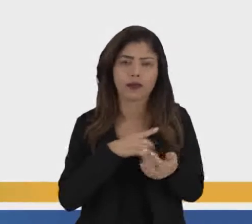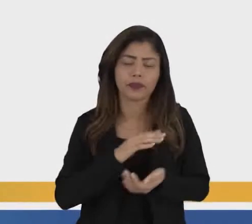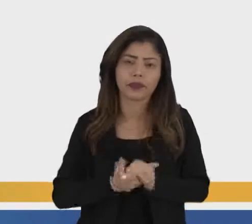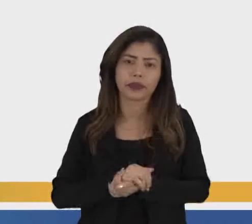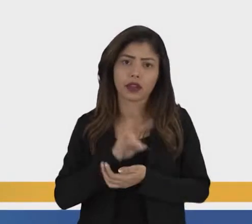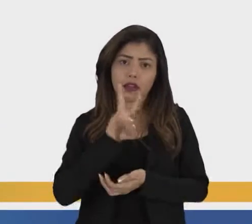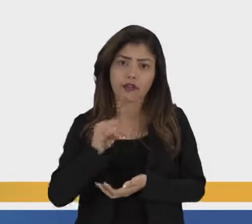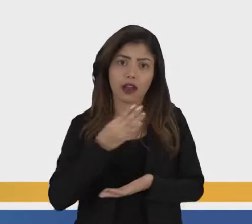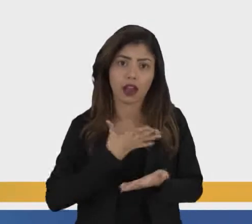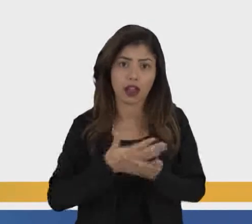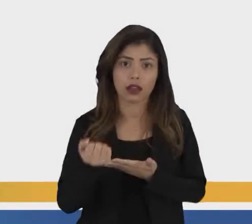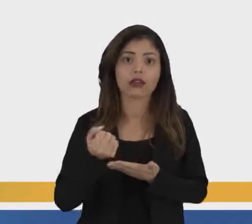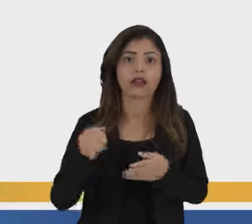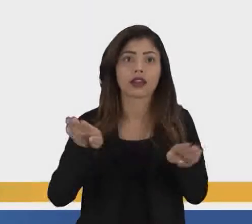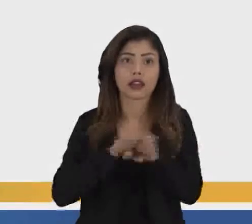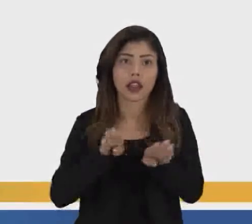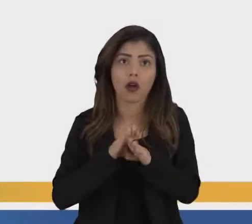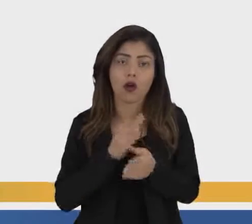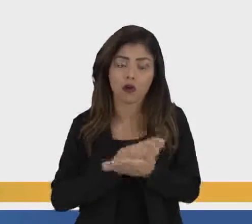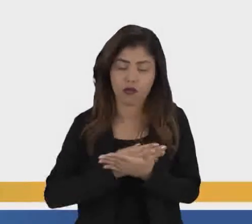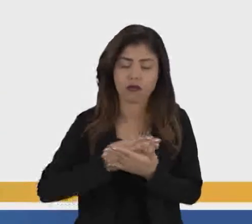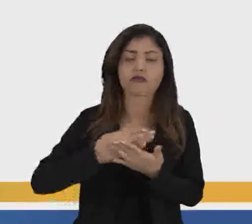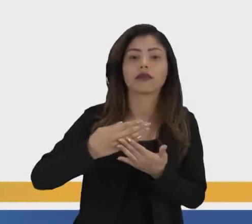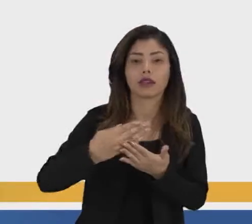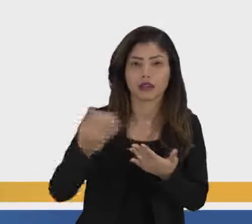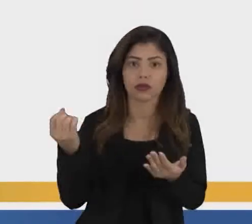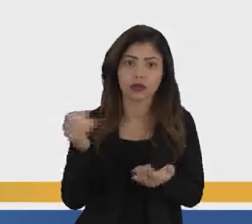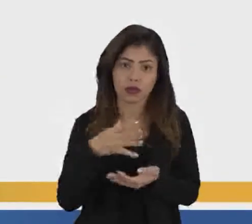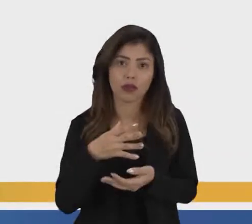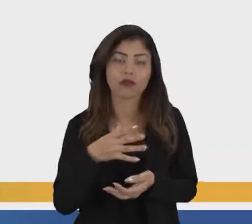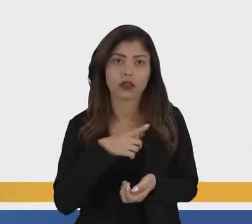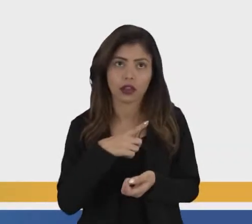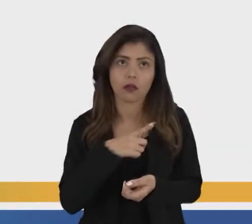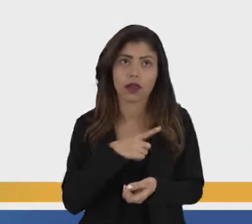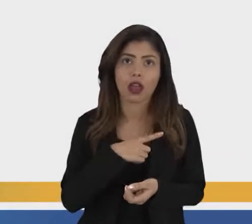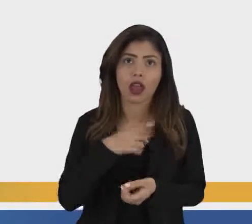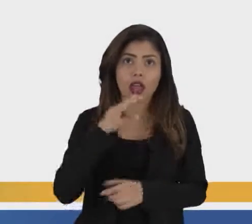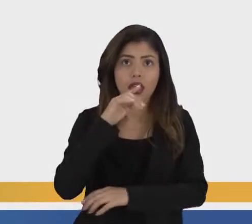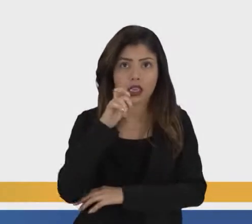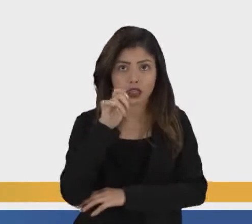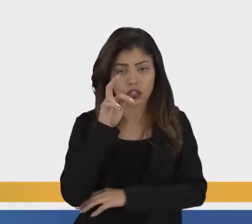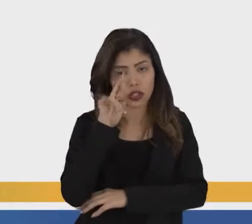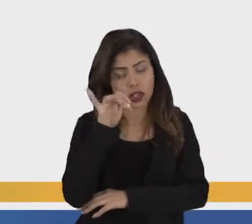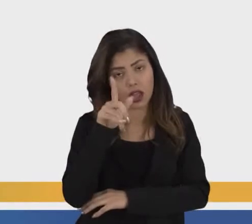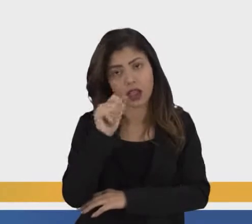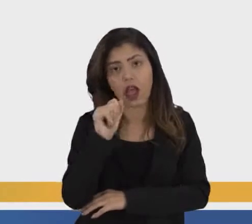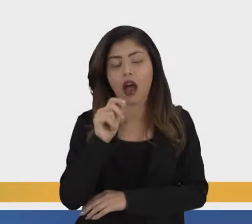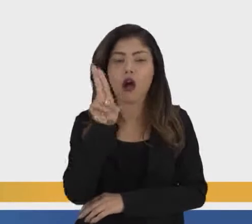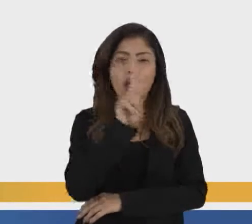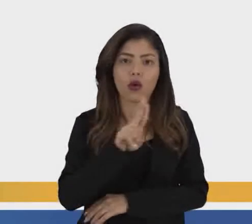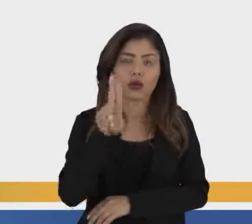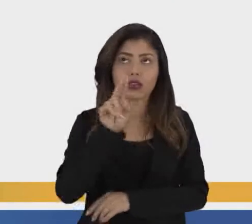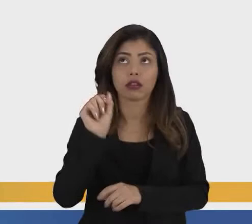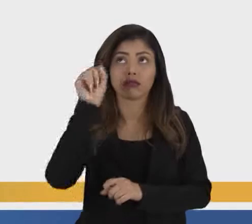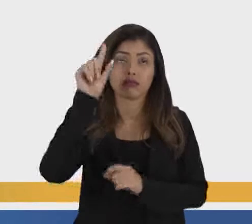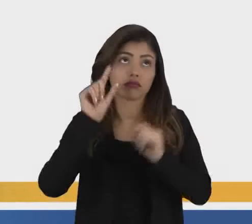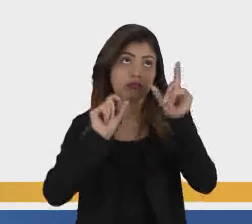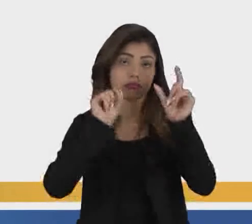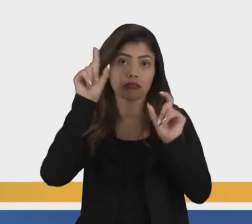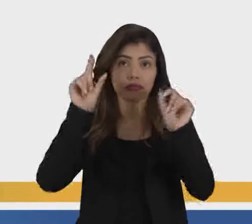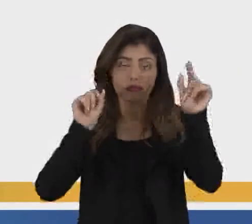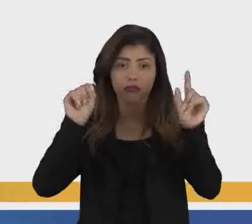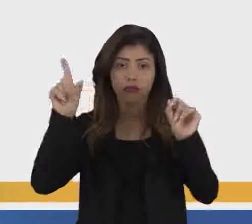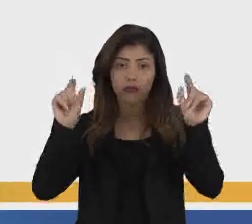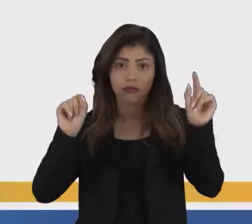precisão, vai-se adotar um referencial inercial. O referencial estelar, que se utiliza de